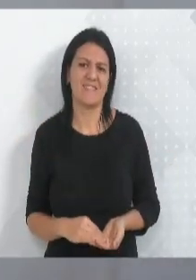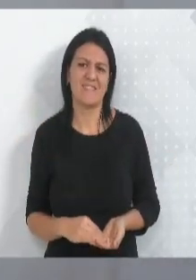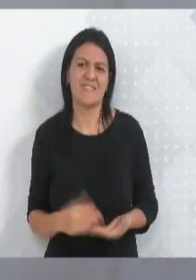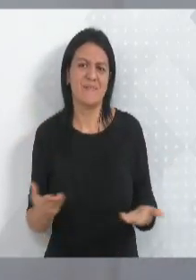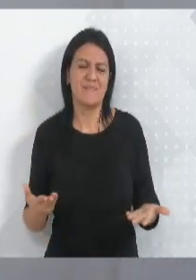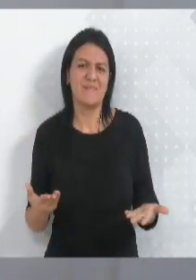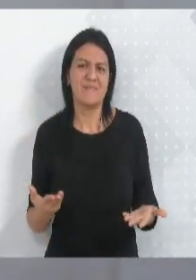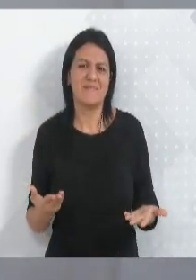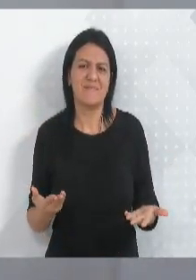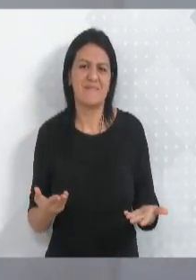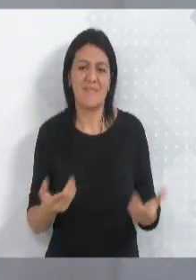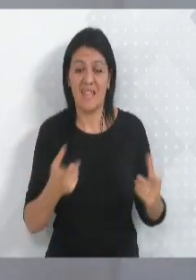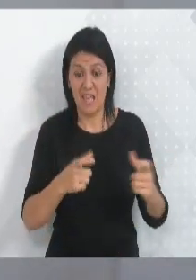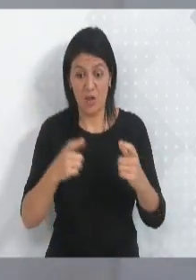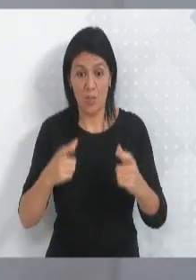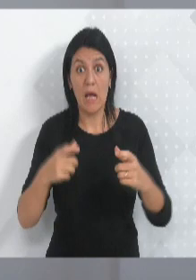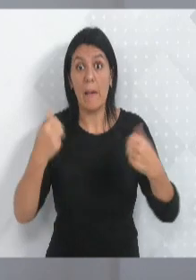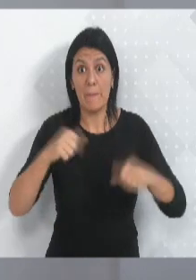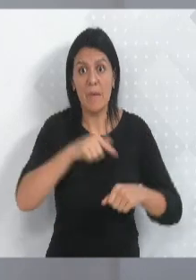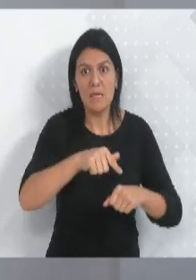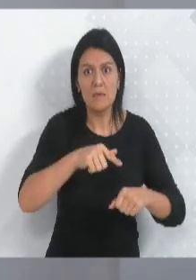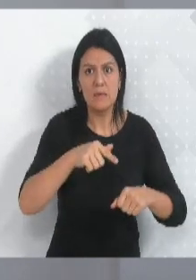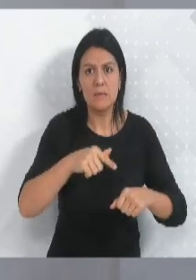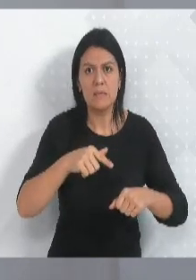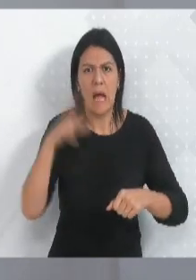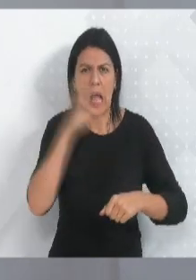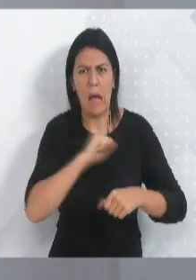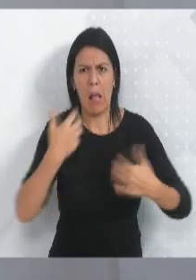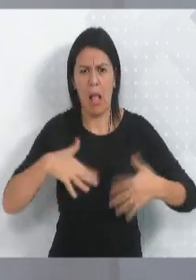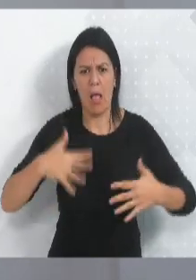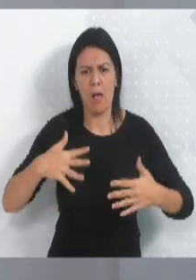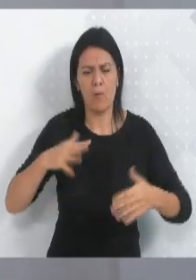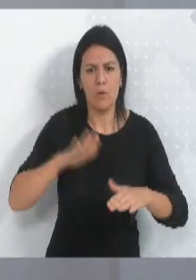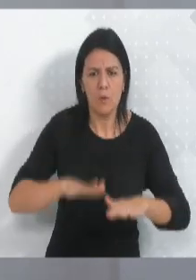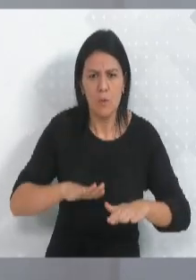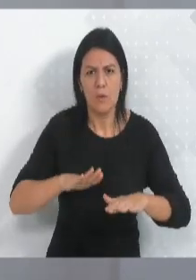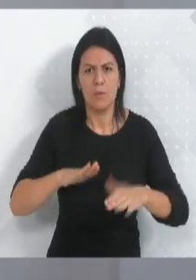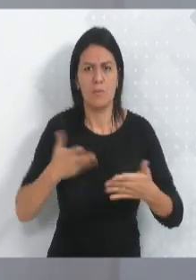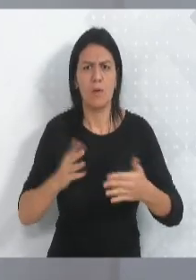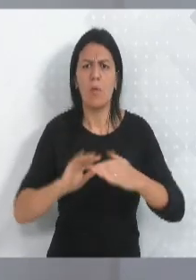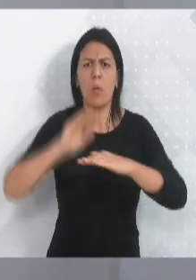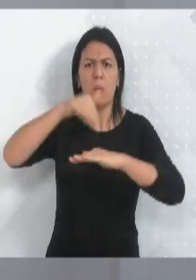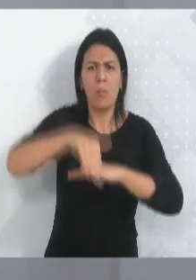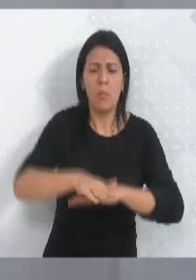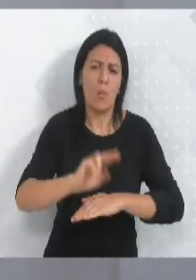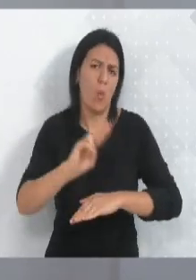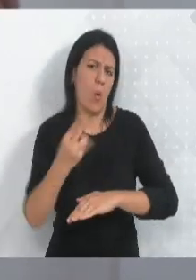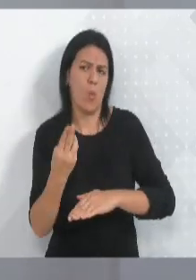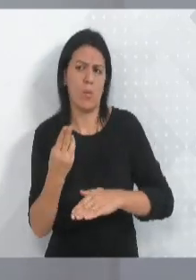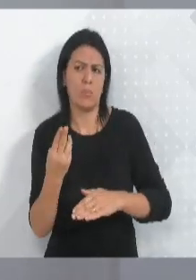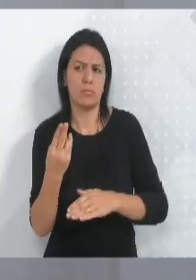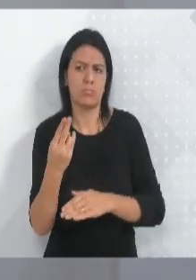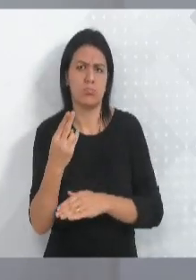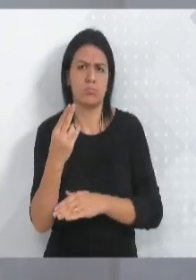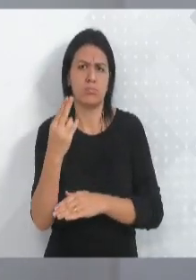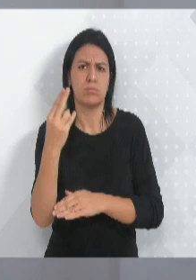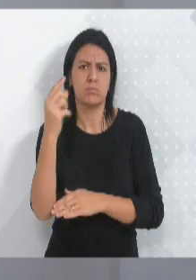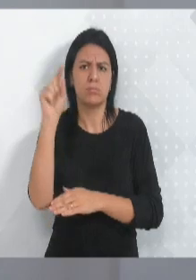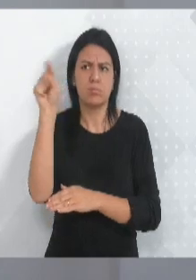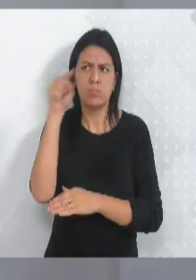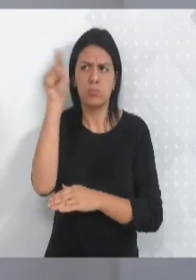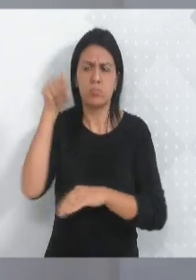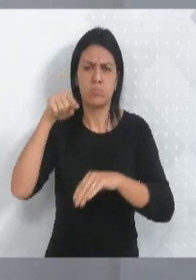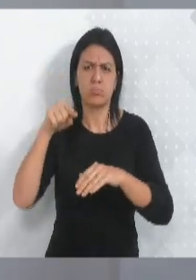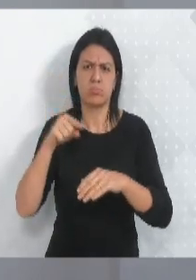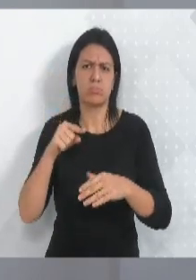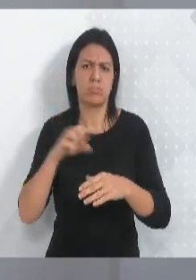senhores, nos lugares em que precisa reduzir velocidade, seja com faixa elevada, ou seja com uma lombada eletrônica, não tem,